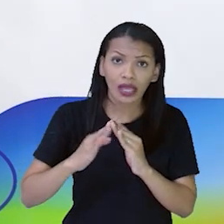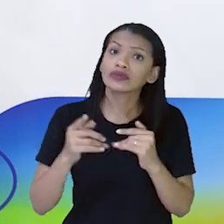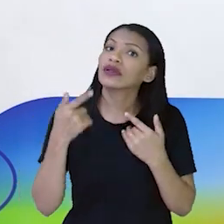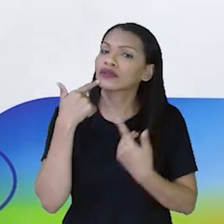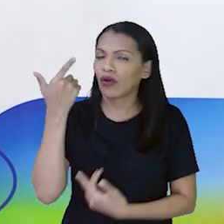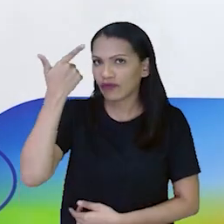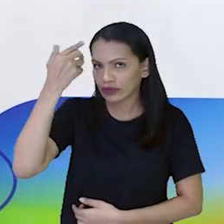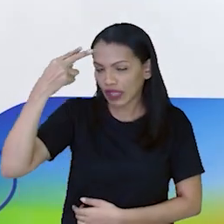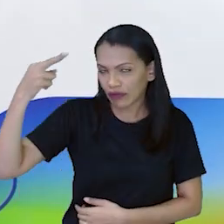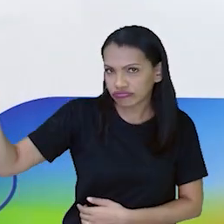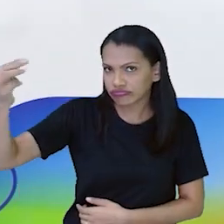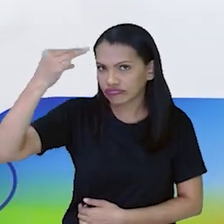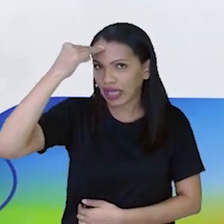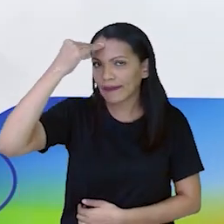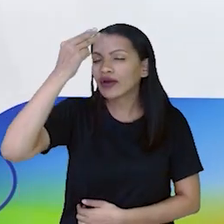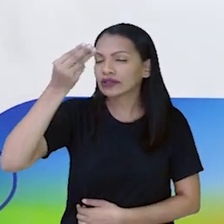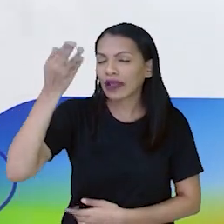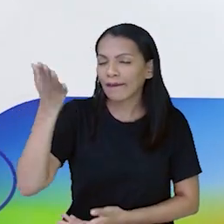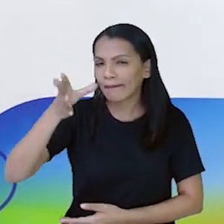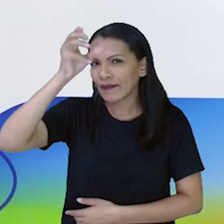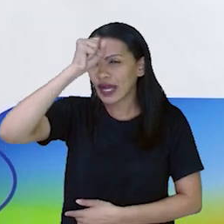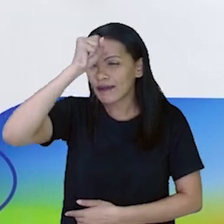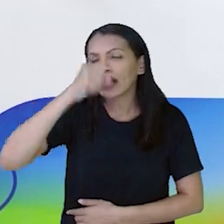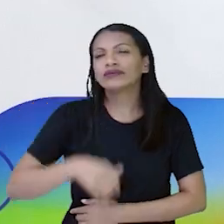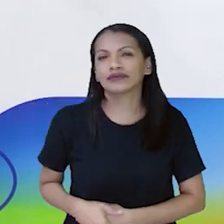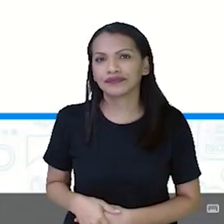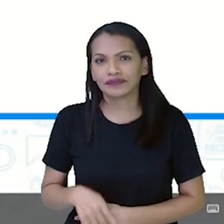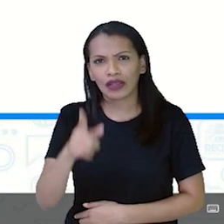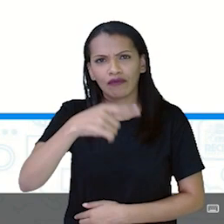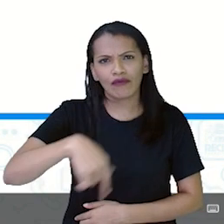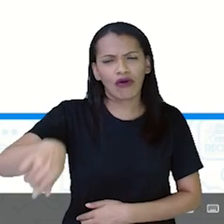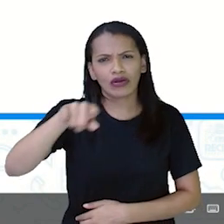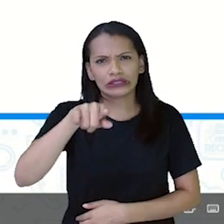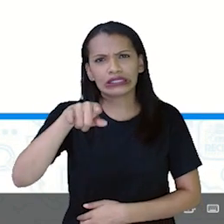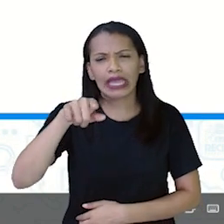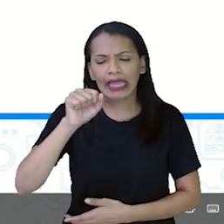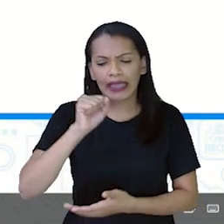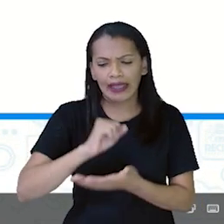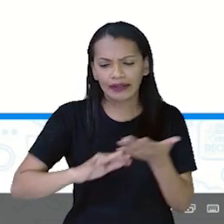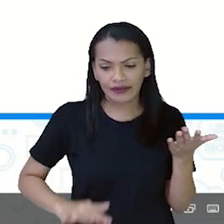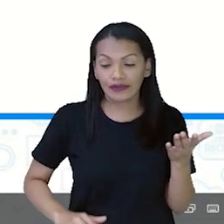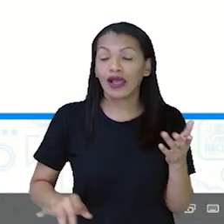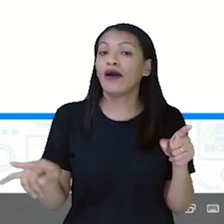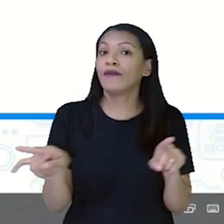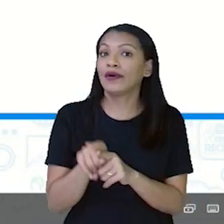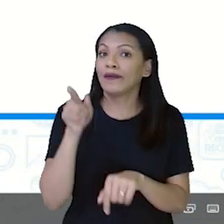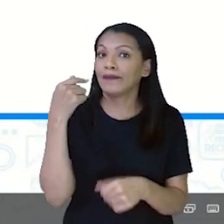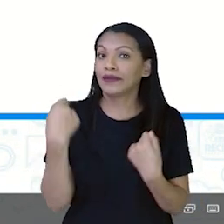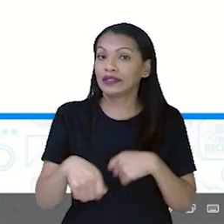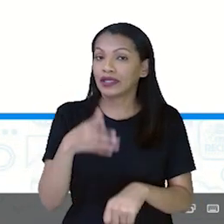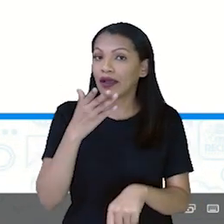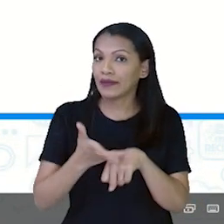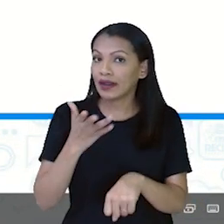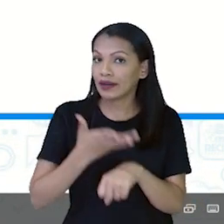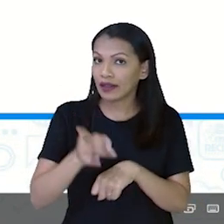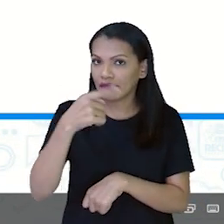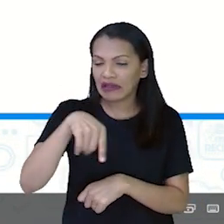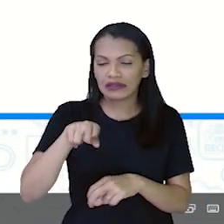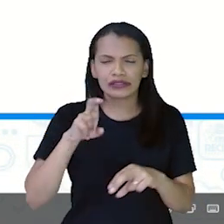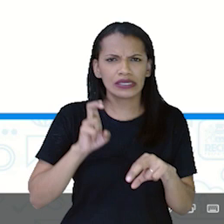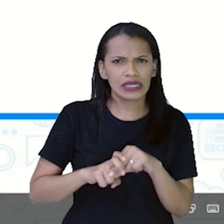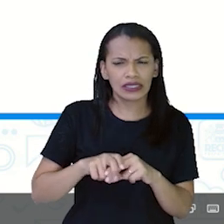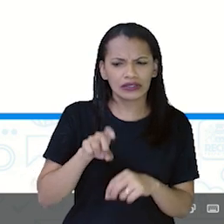parte prática da nossa aula, porque vocês não vão ficar aí só sentadinhos olhando, né? Vocês precisam interagir ali com a professora Abigail. Então, vamos